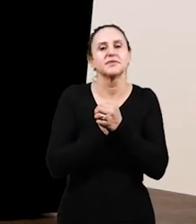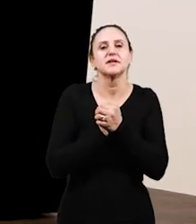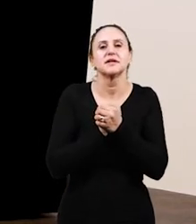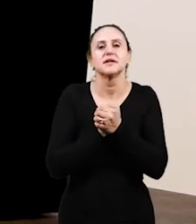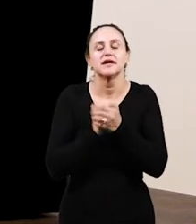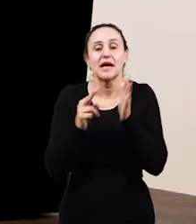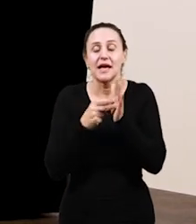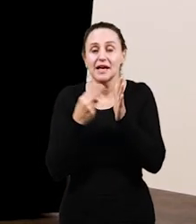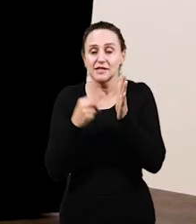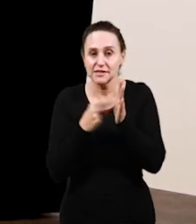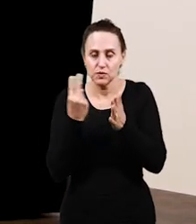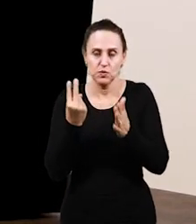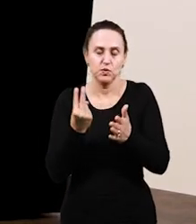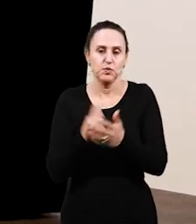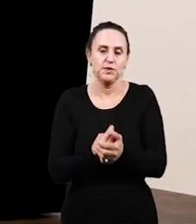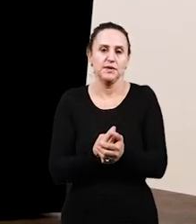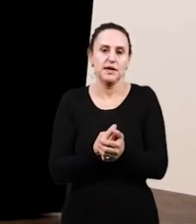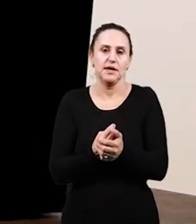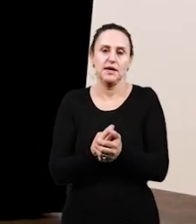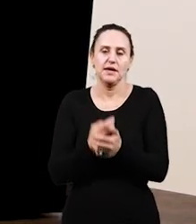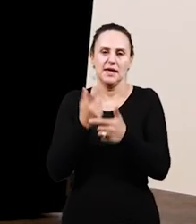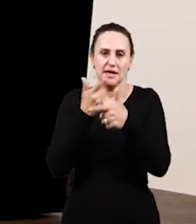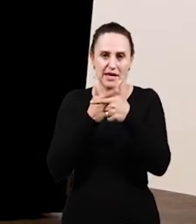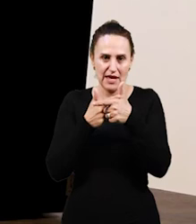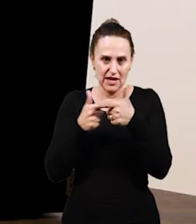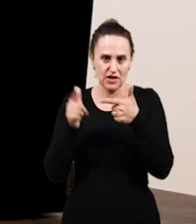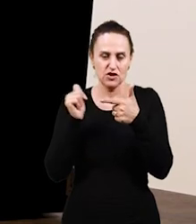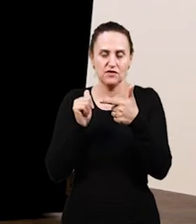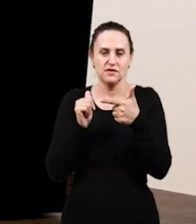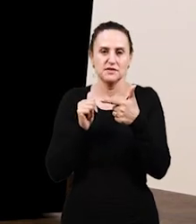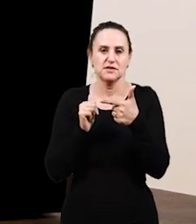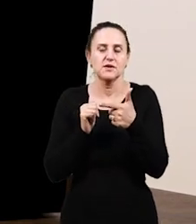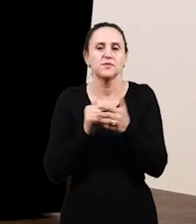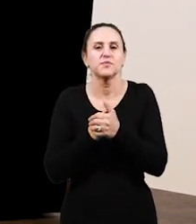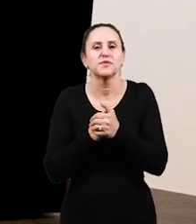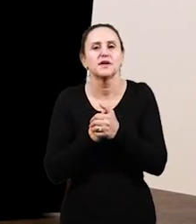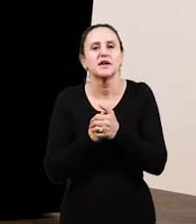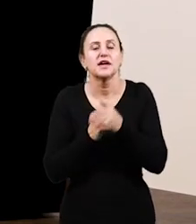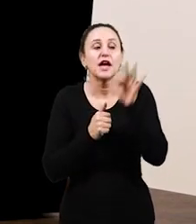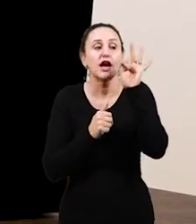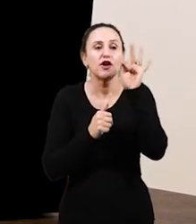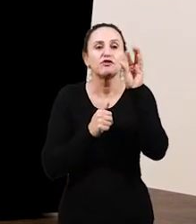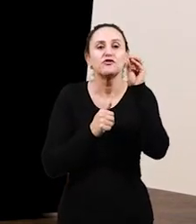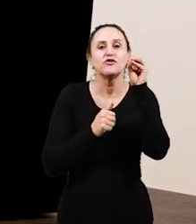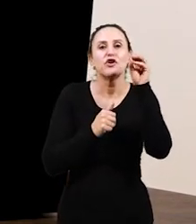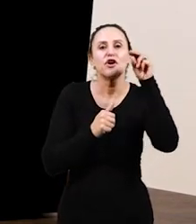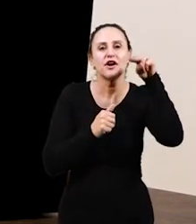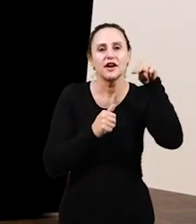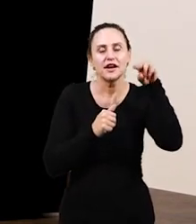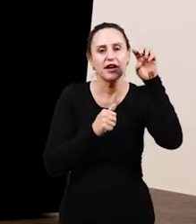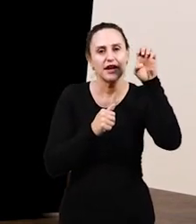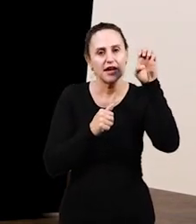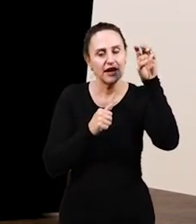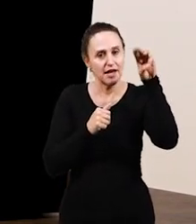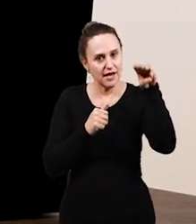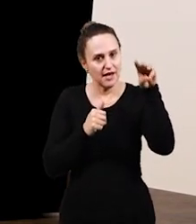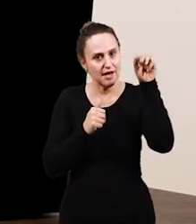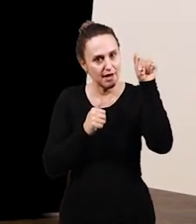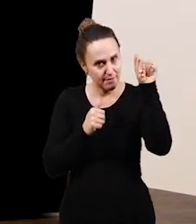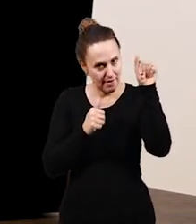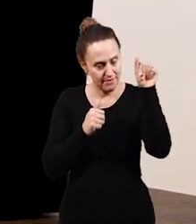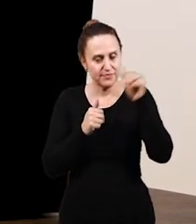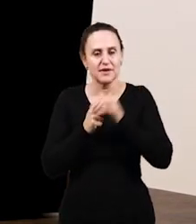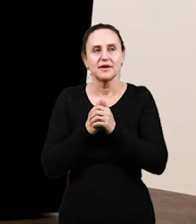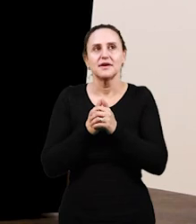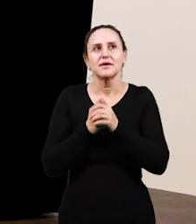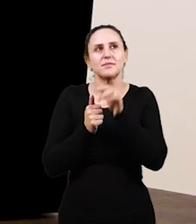e a segunda articulação é a divisão do monema em fonemas então eu coloco exemplo ali é